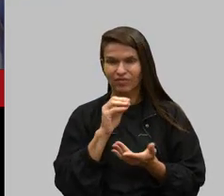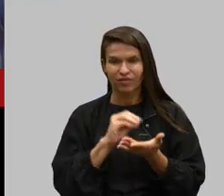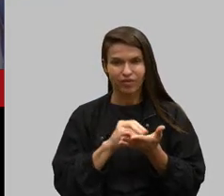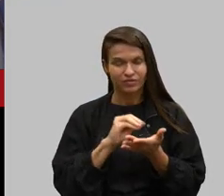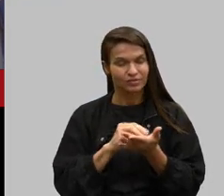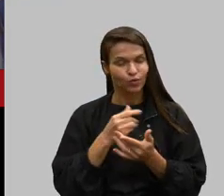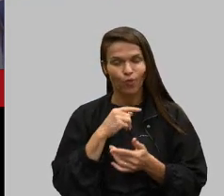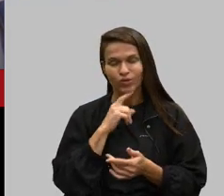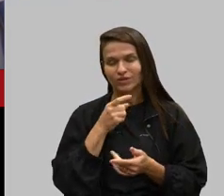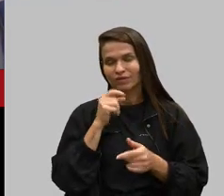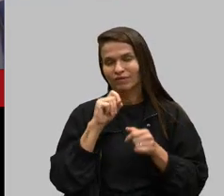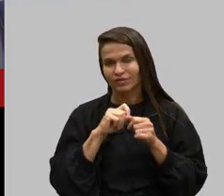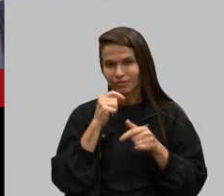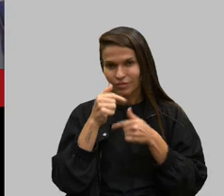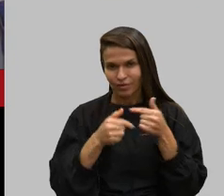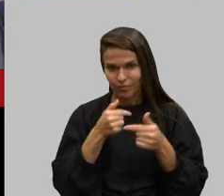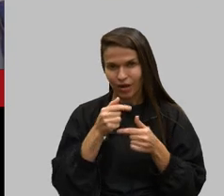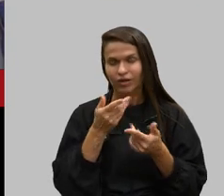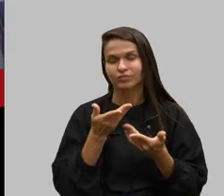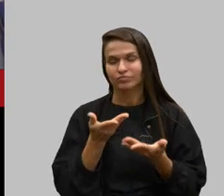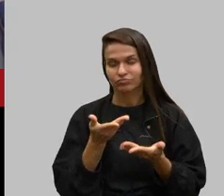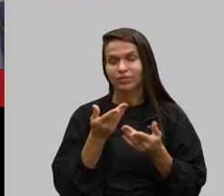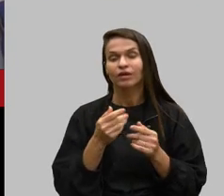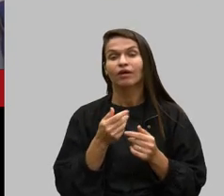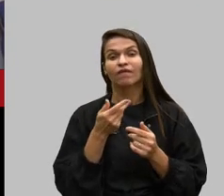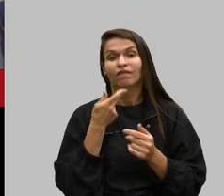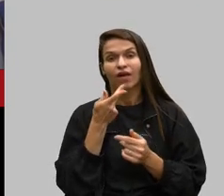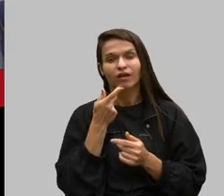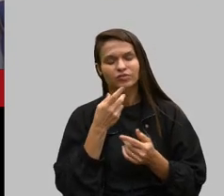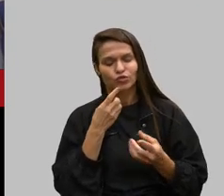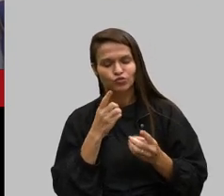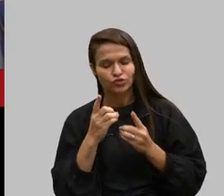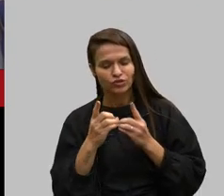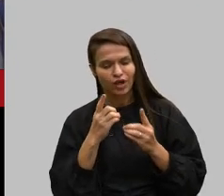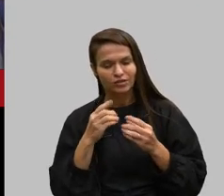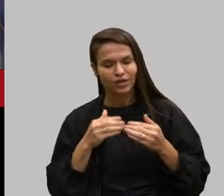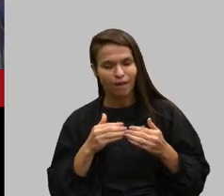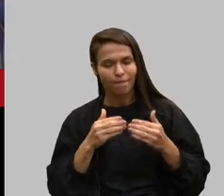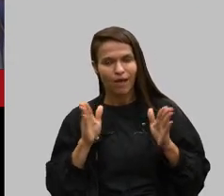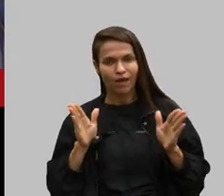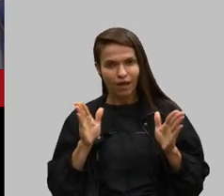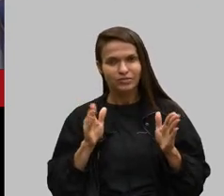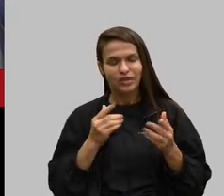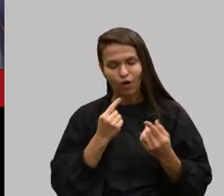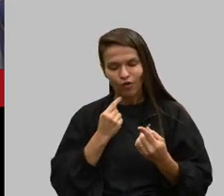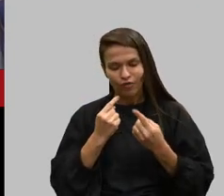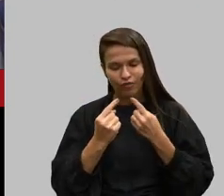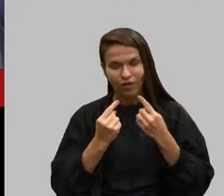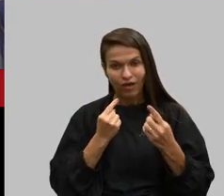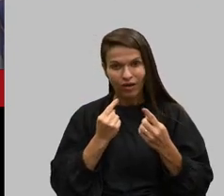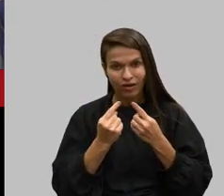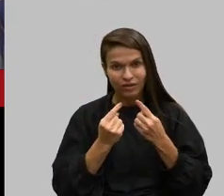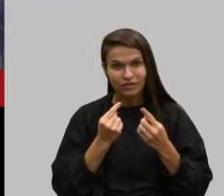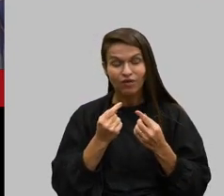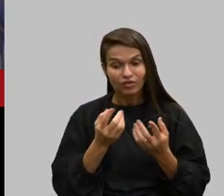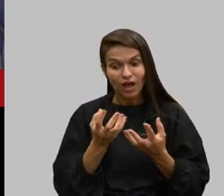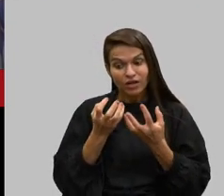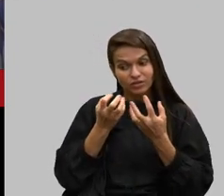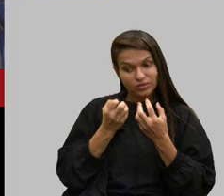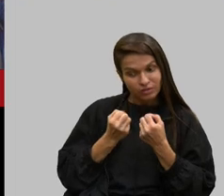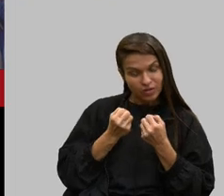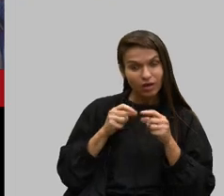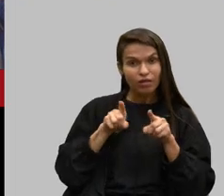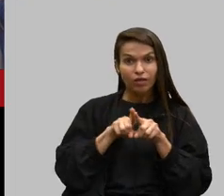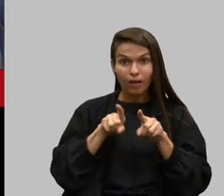trabalho que você faz mas dizer que você do Diálogo você é aberto você conversa você escuta e você